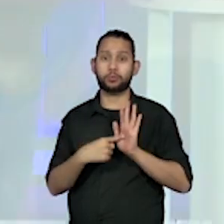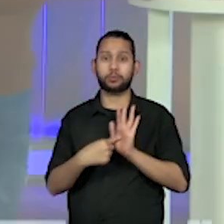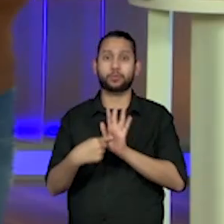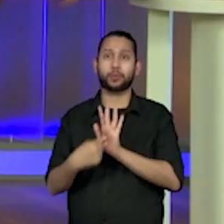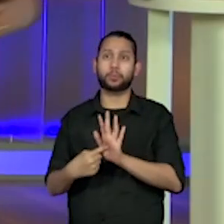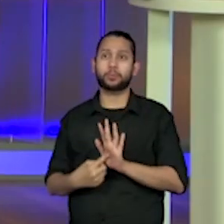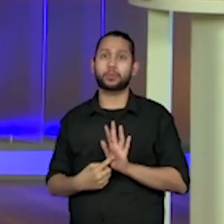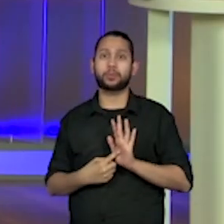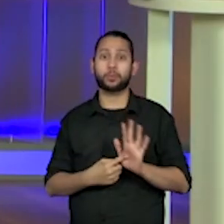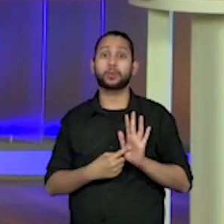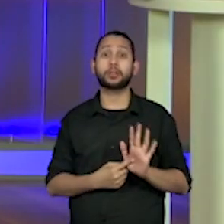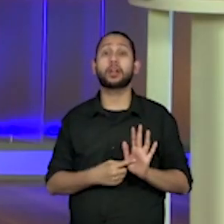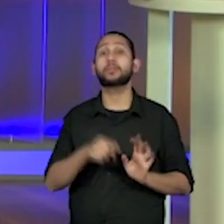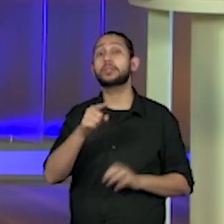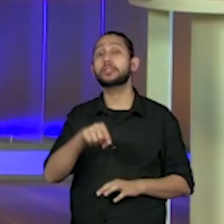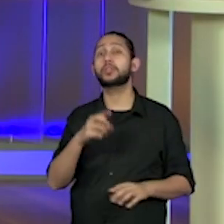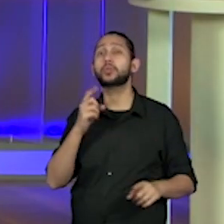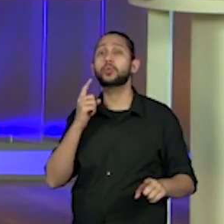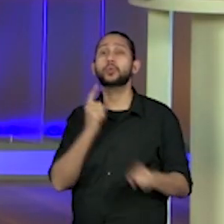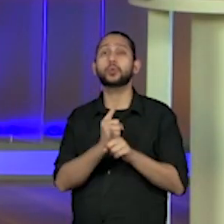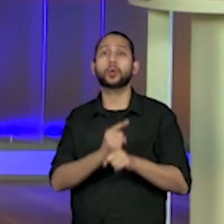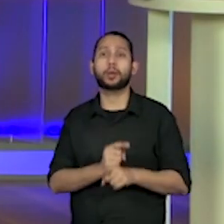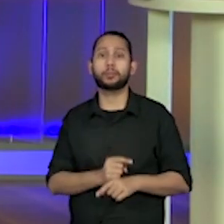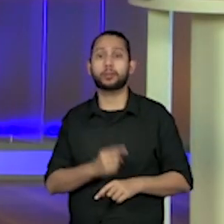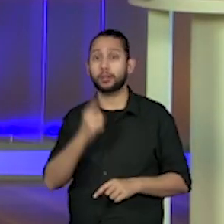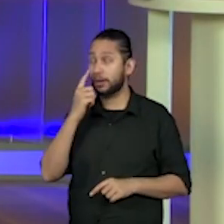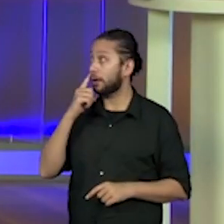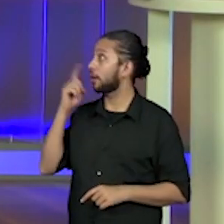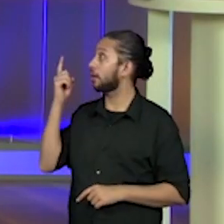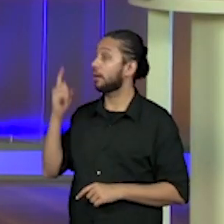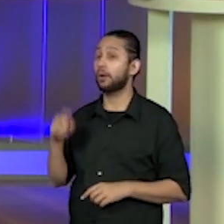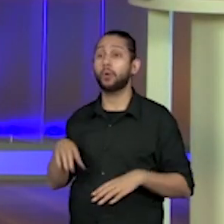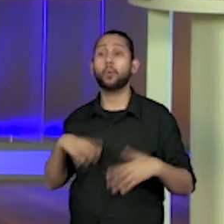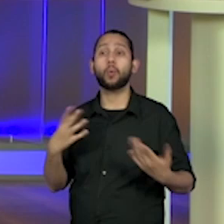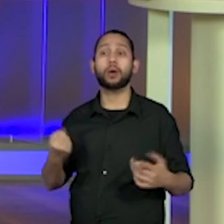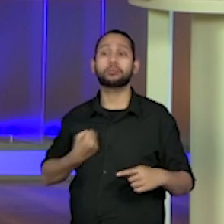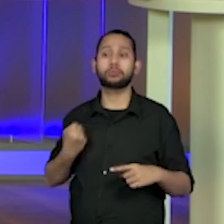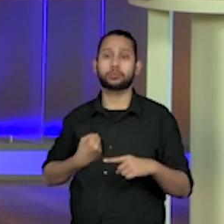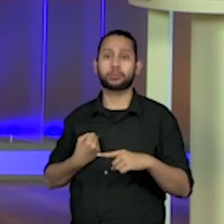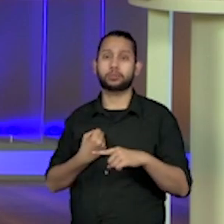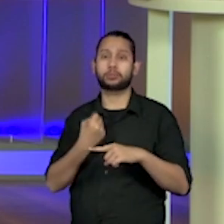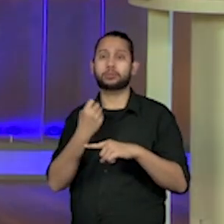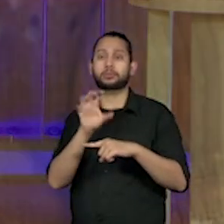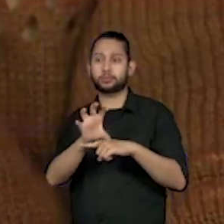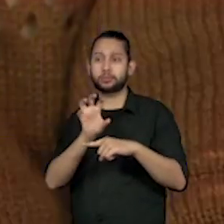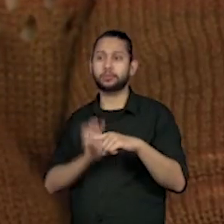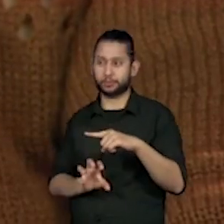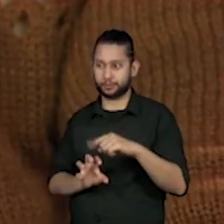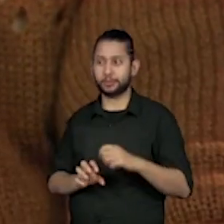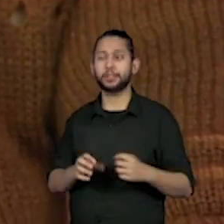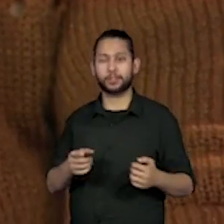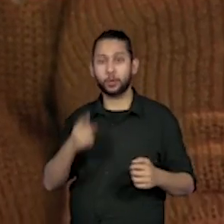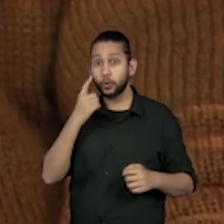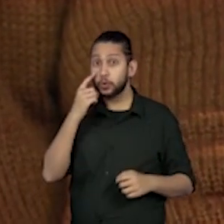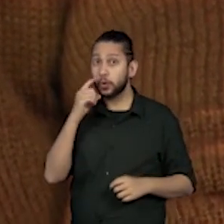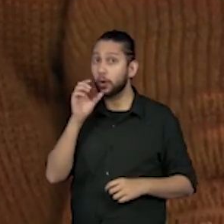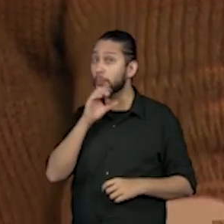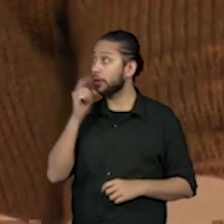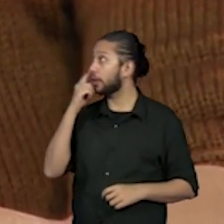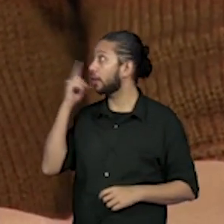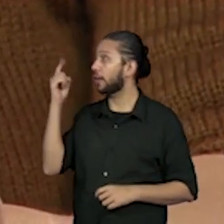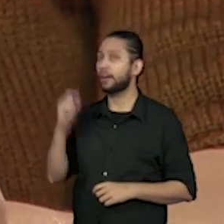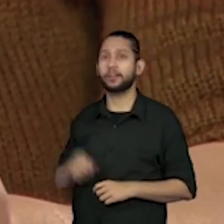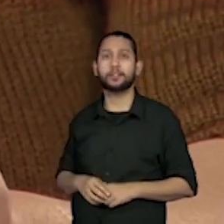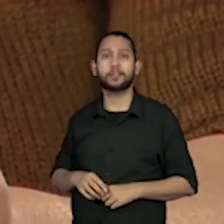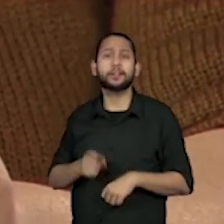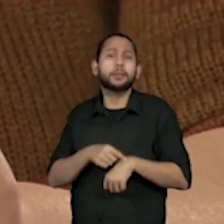essa imagem para vocês e eu quero que vocês me falem qual é a fração. Vamos lá, só nesse tantinho, nesse